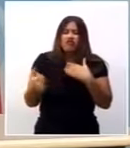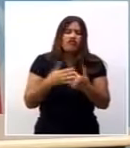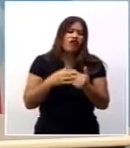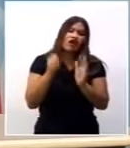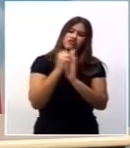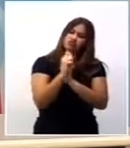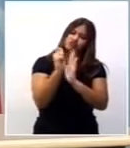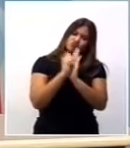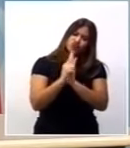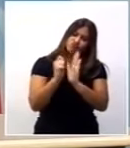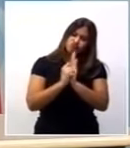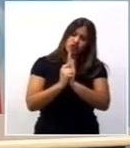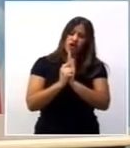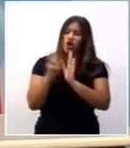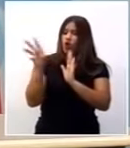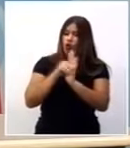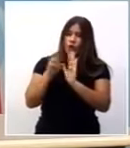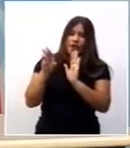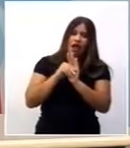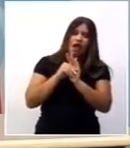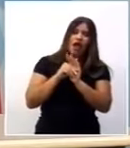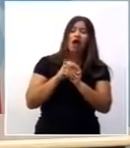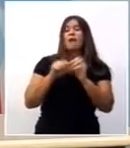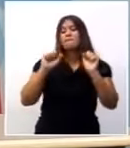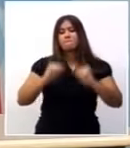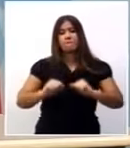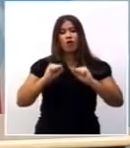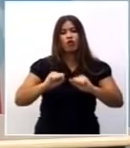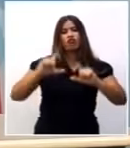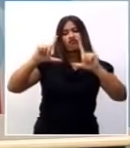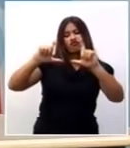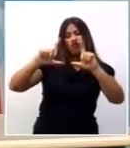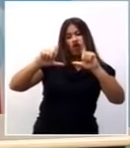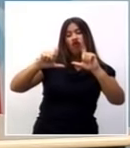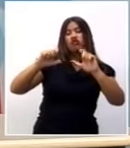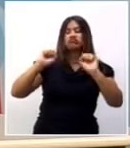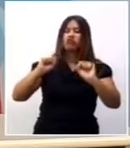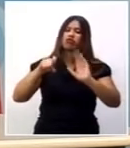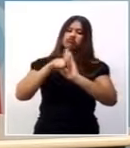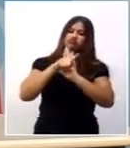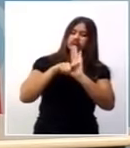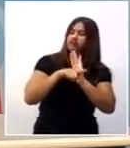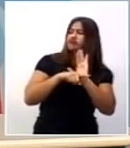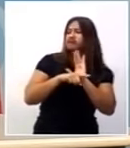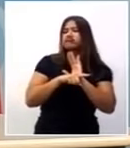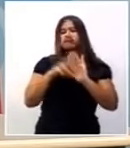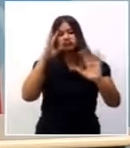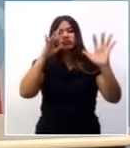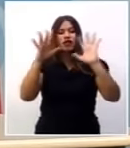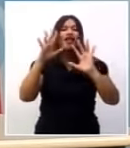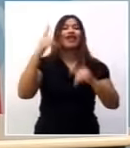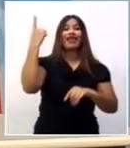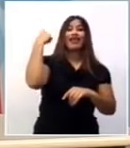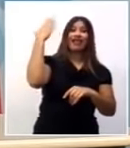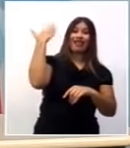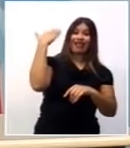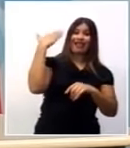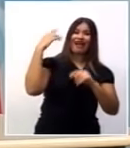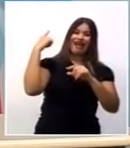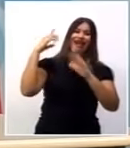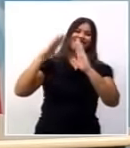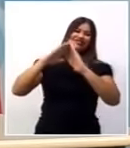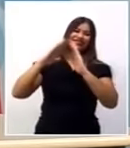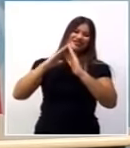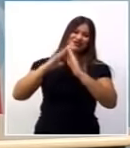pode fazer pequenas análises, pode fotografar muitas vezes a tela, porque como na escola fotografavam a lousa, pode